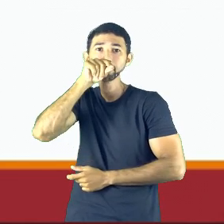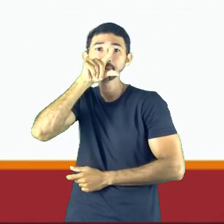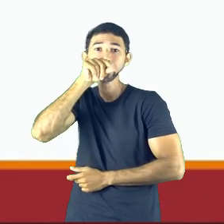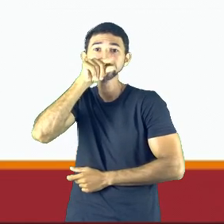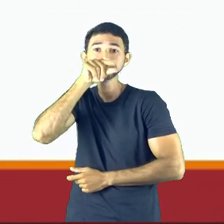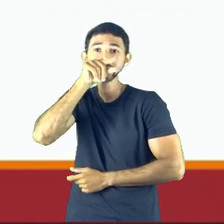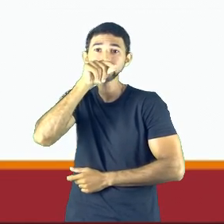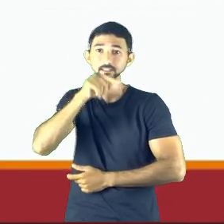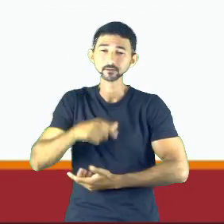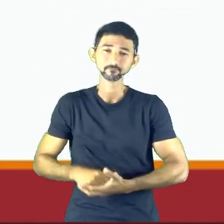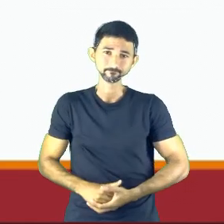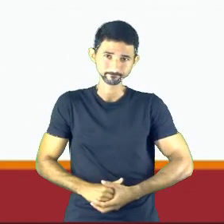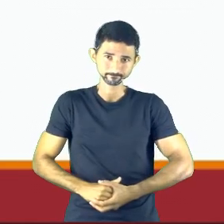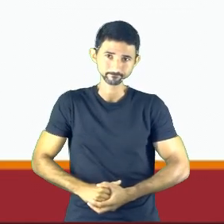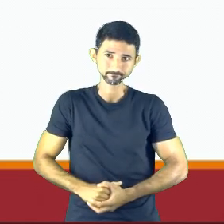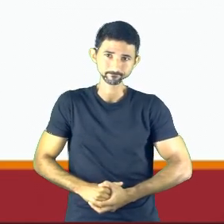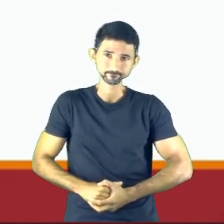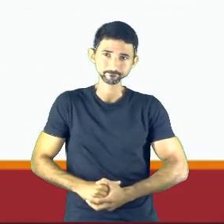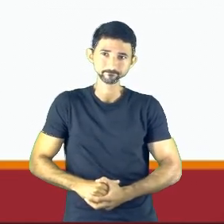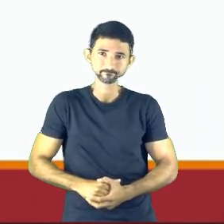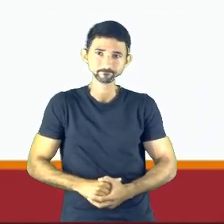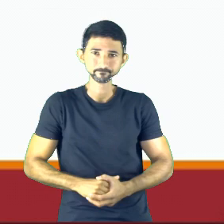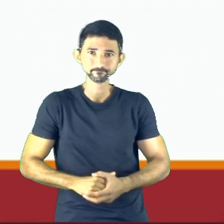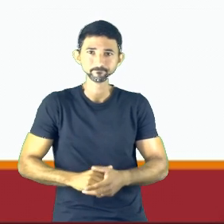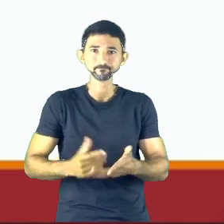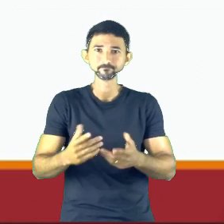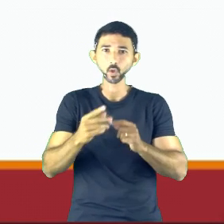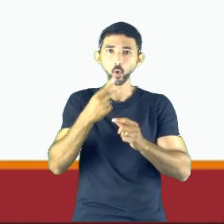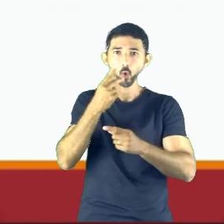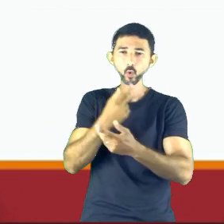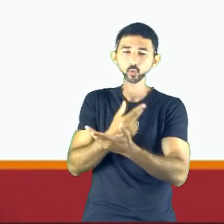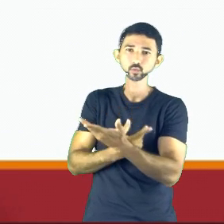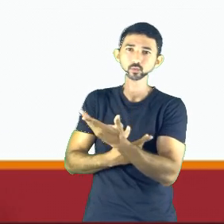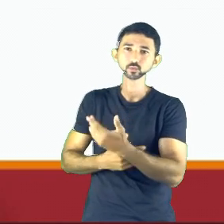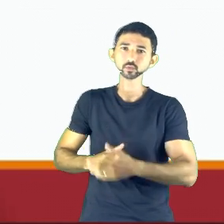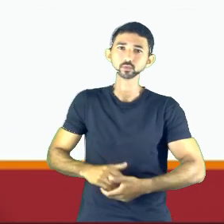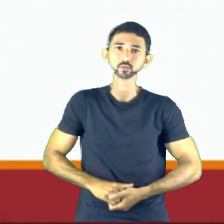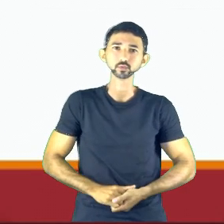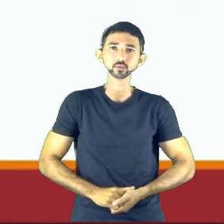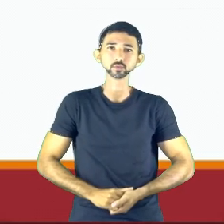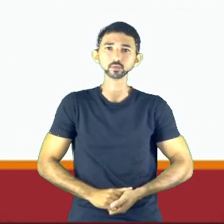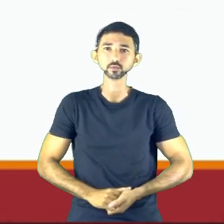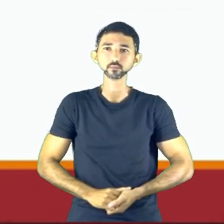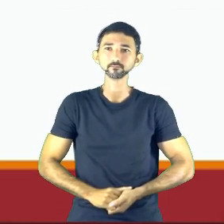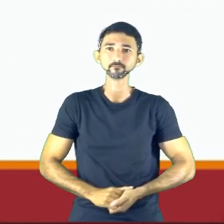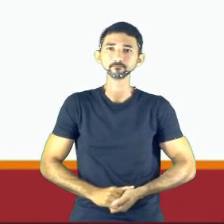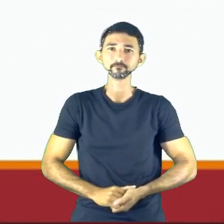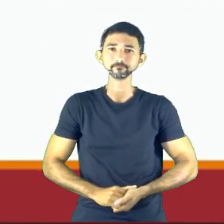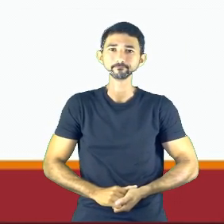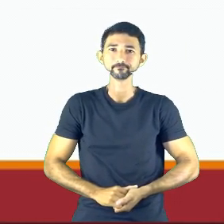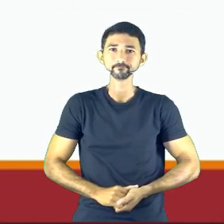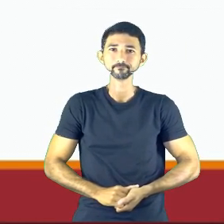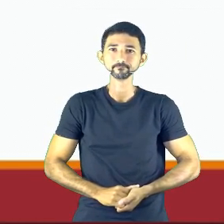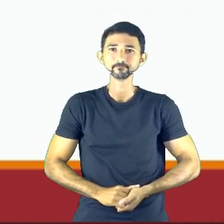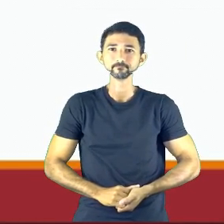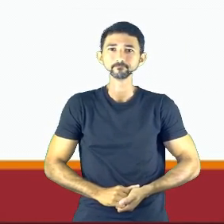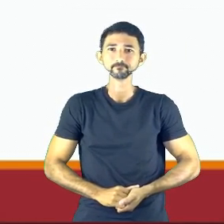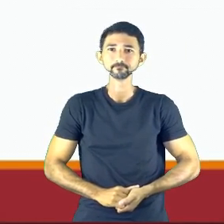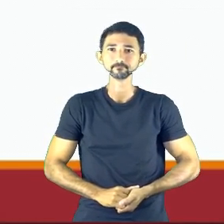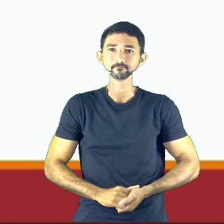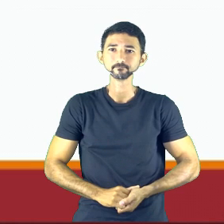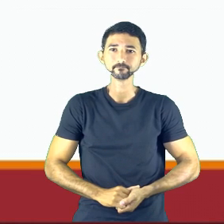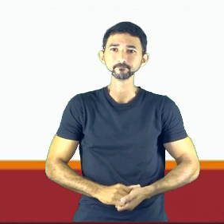ave, né? Agora, vamos aqui ver vamos ler comigo aqui um trava-língua. Você deve lembrar, sabia, sabiá,